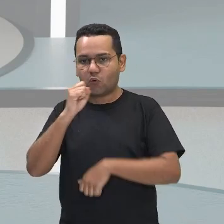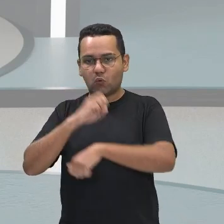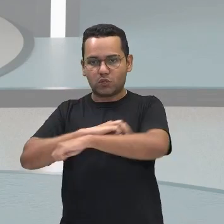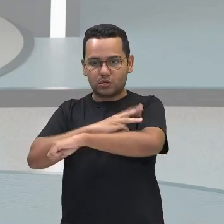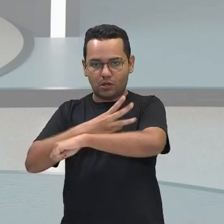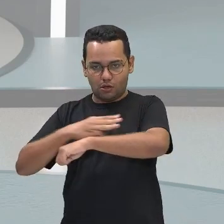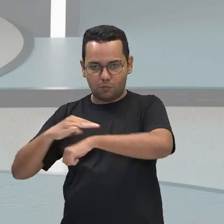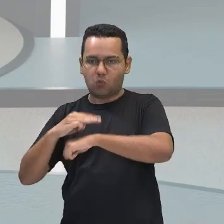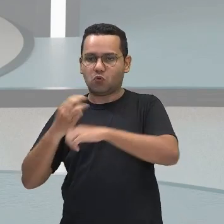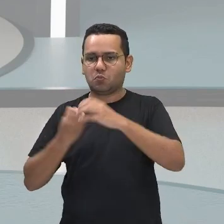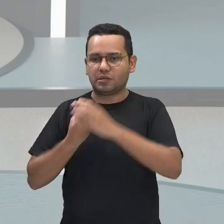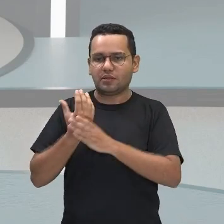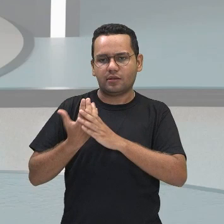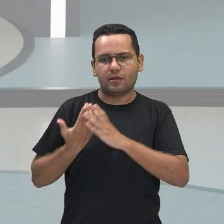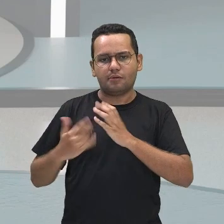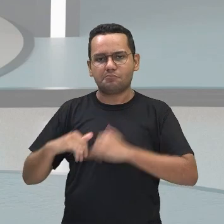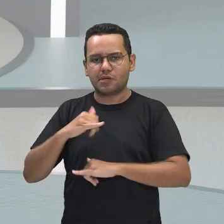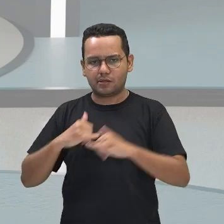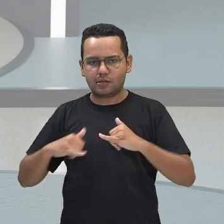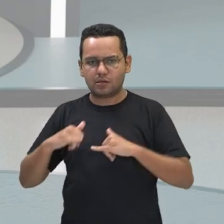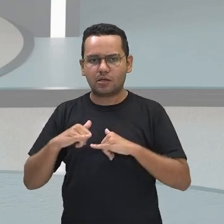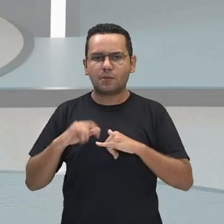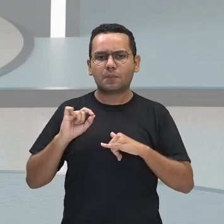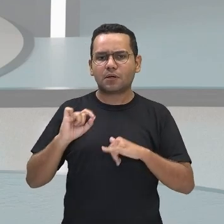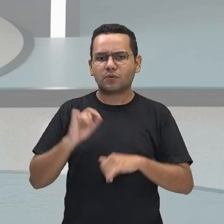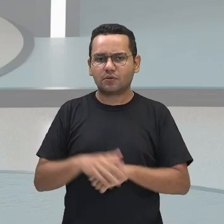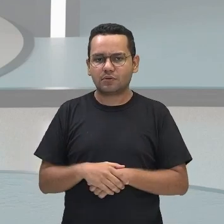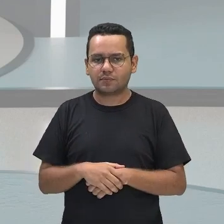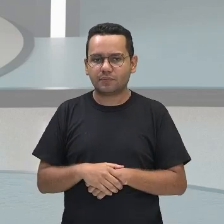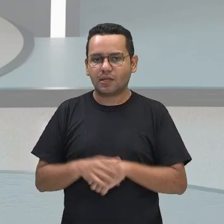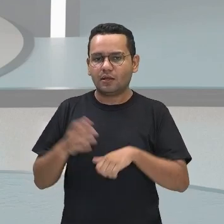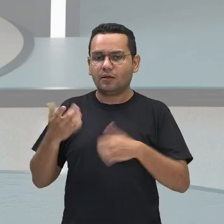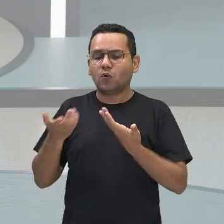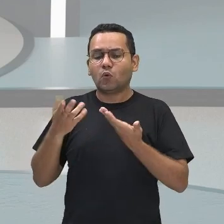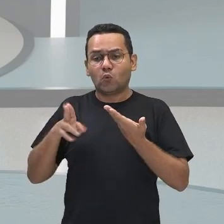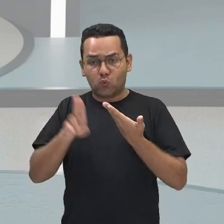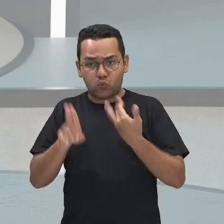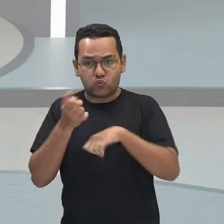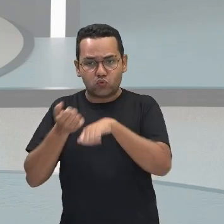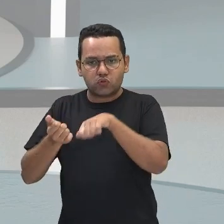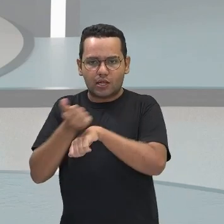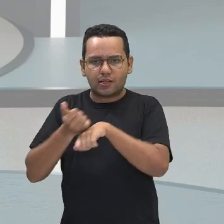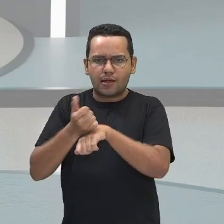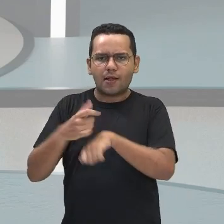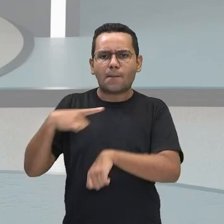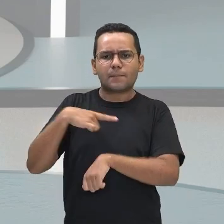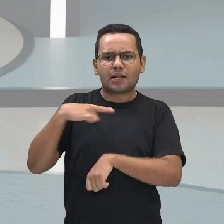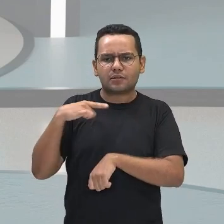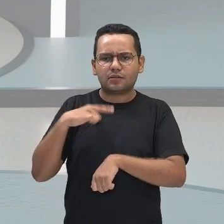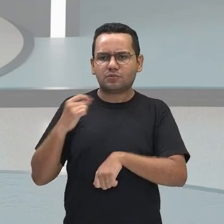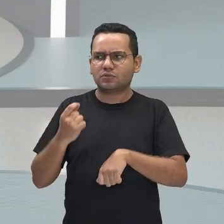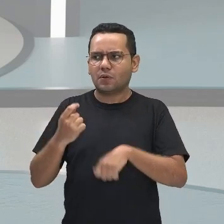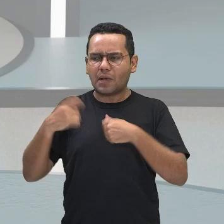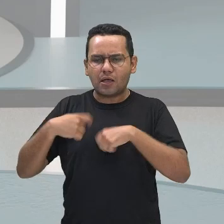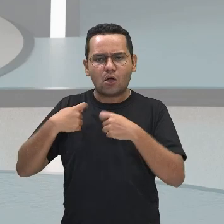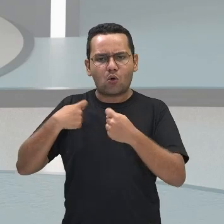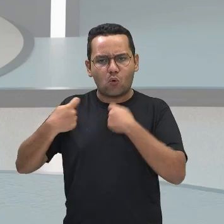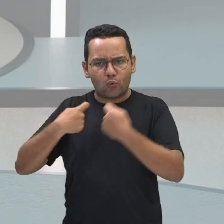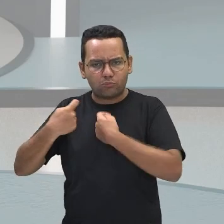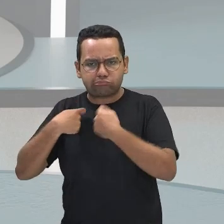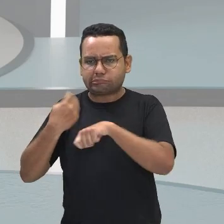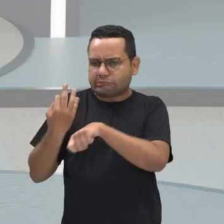energia, usado por atletas de resistência, né? Cara, tem que ter uma resistência ali, vai fazer um percurso muito